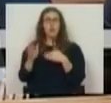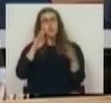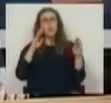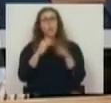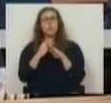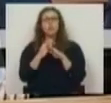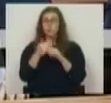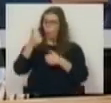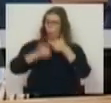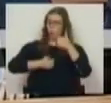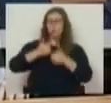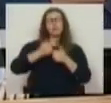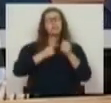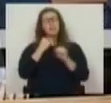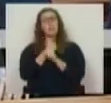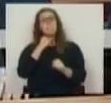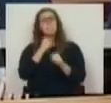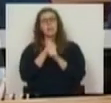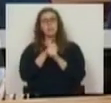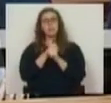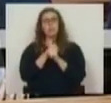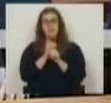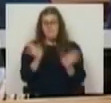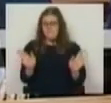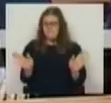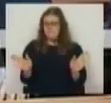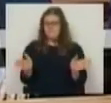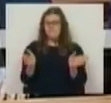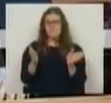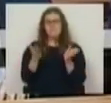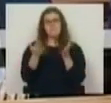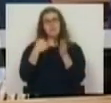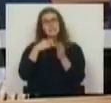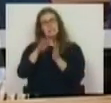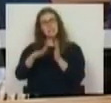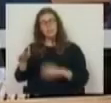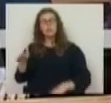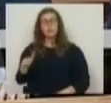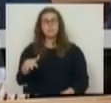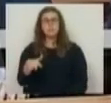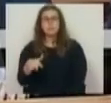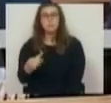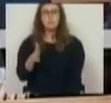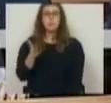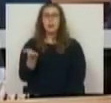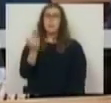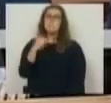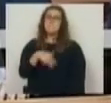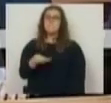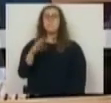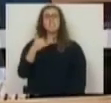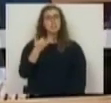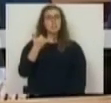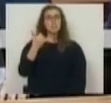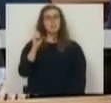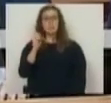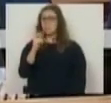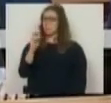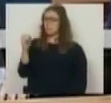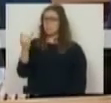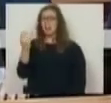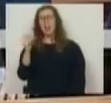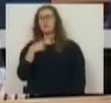último concurso de emprego ao estímulo ao emprego científico, mas têm 20 e 30 anos